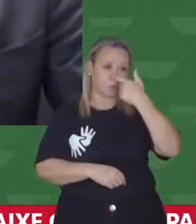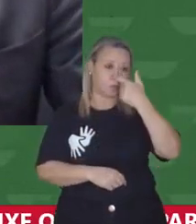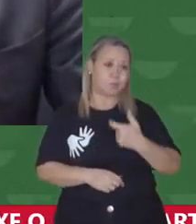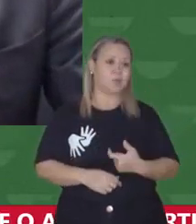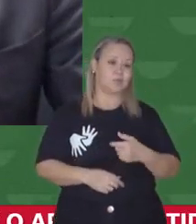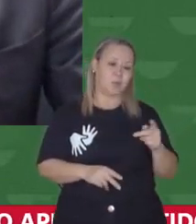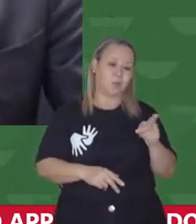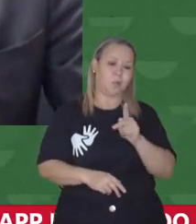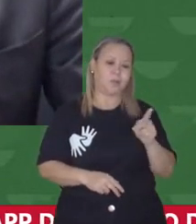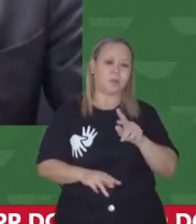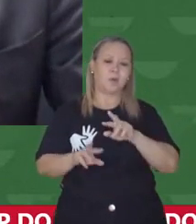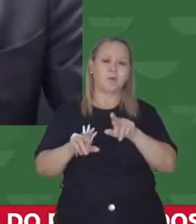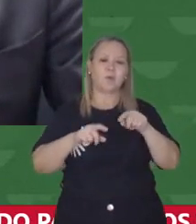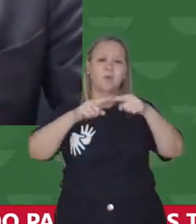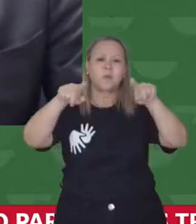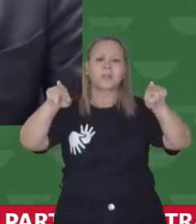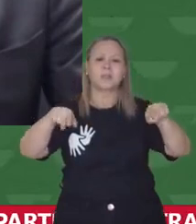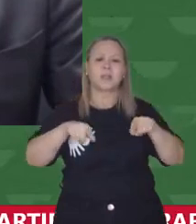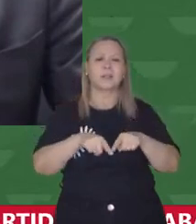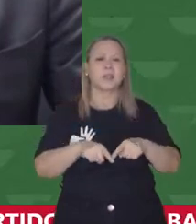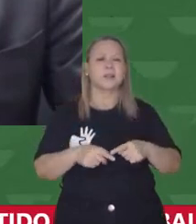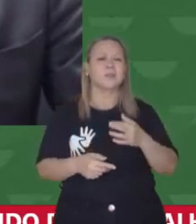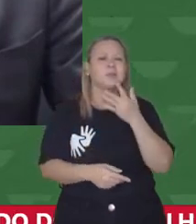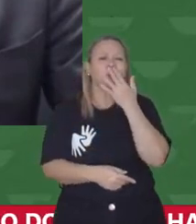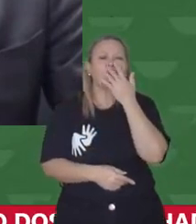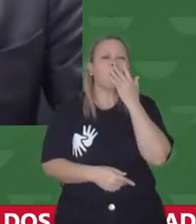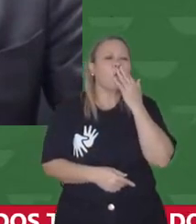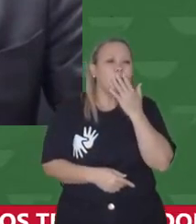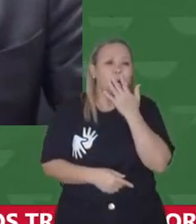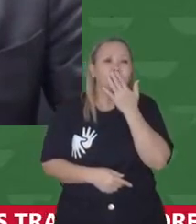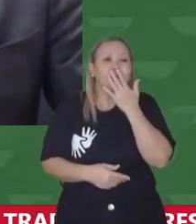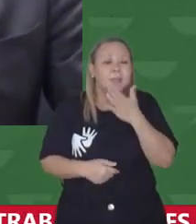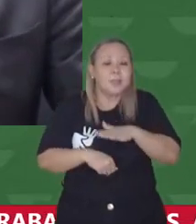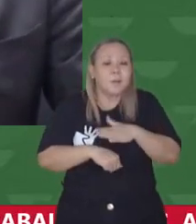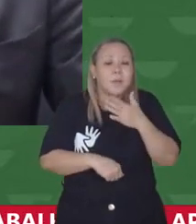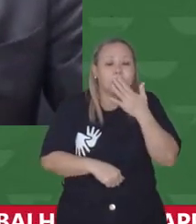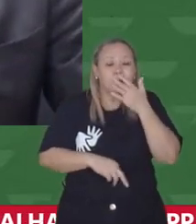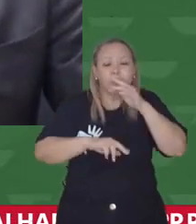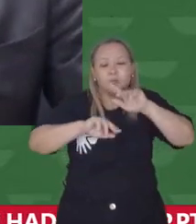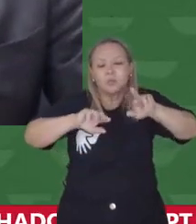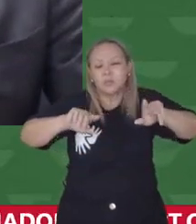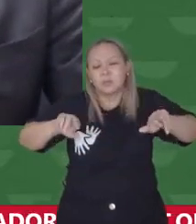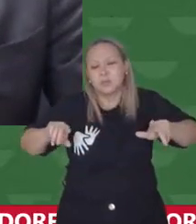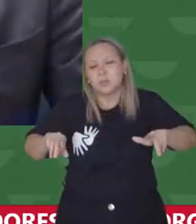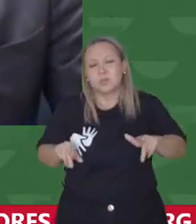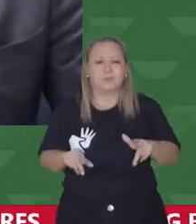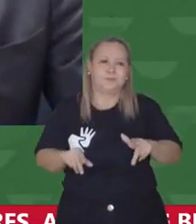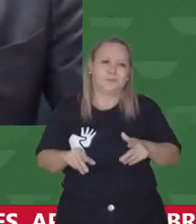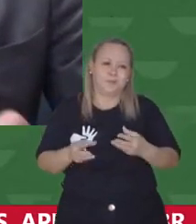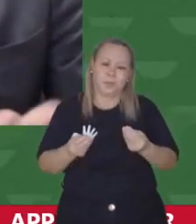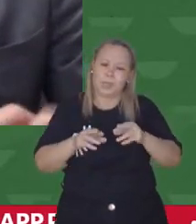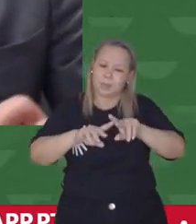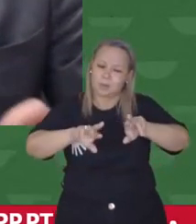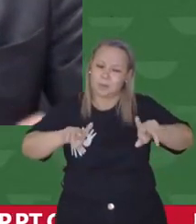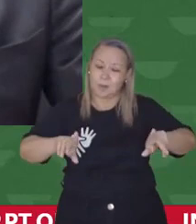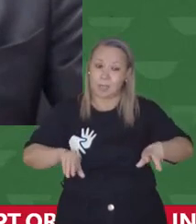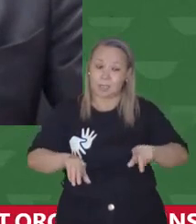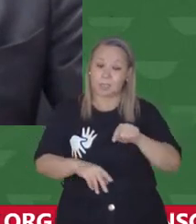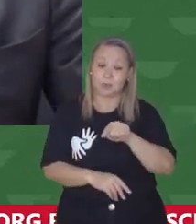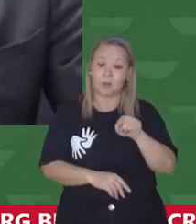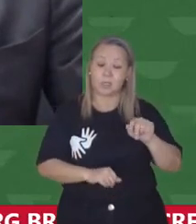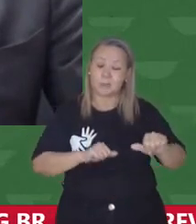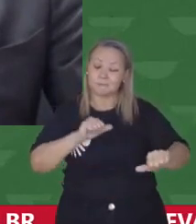Como as salas de aula são mais coloridas, são mais diversas, né? E isso é